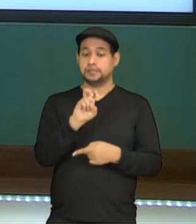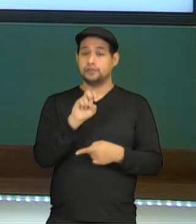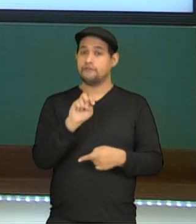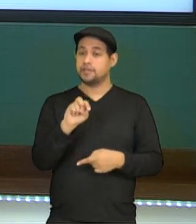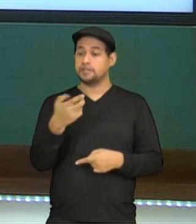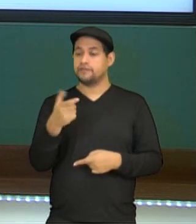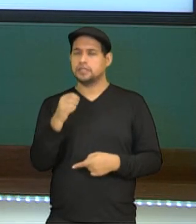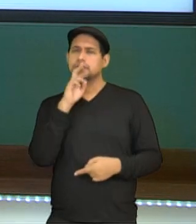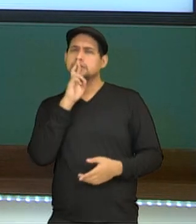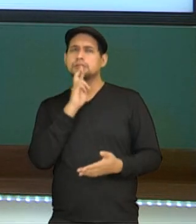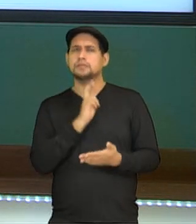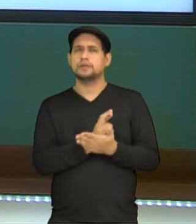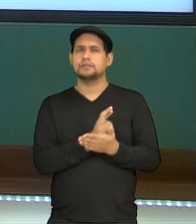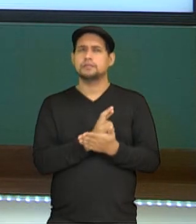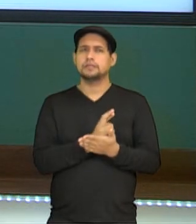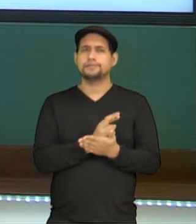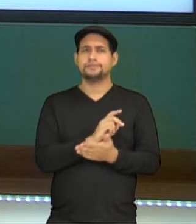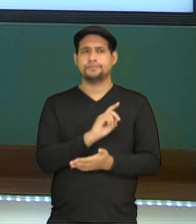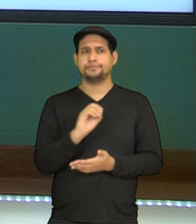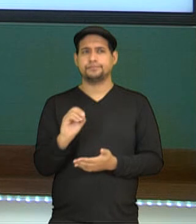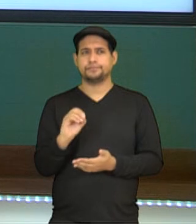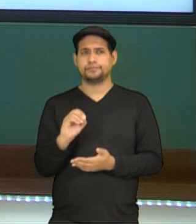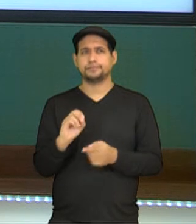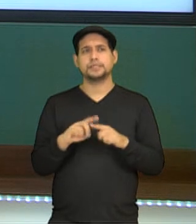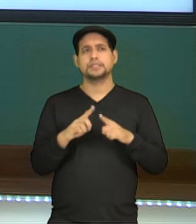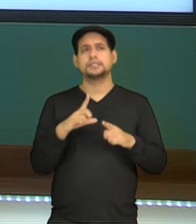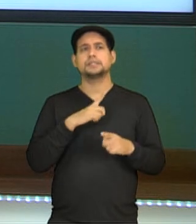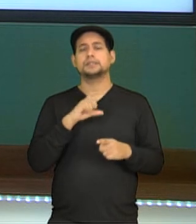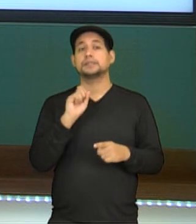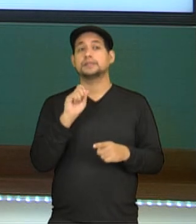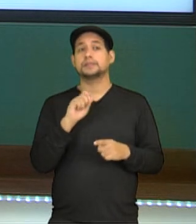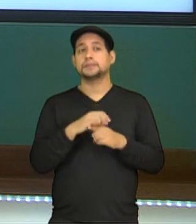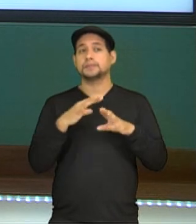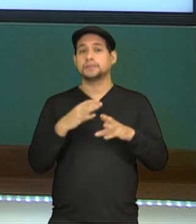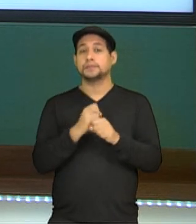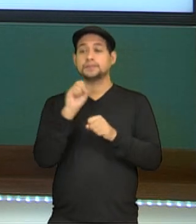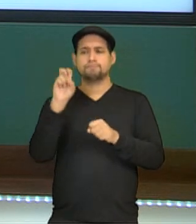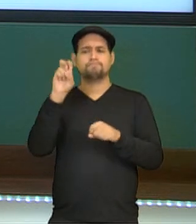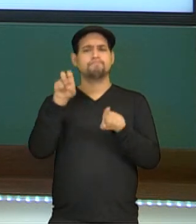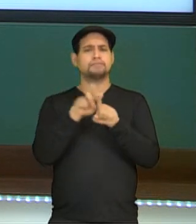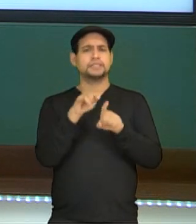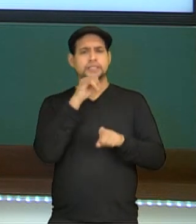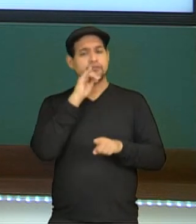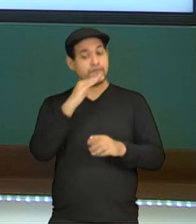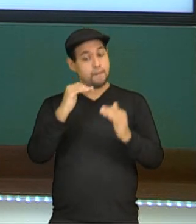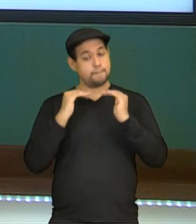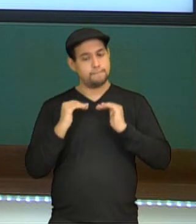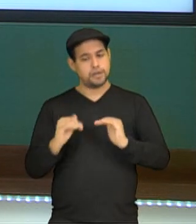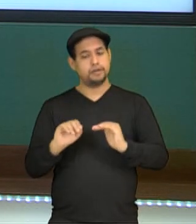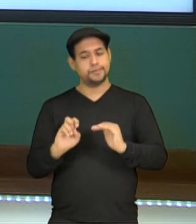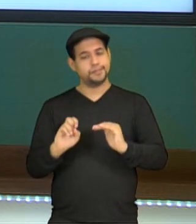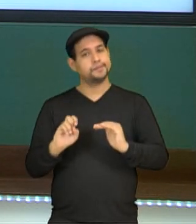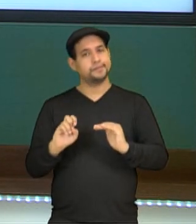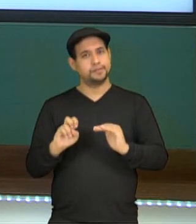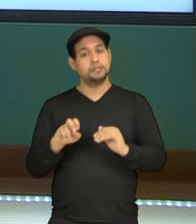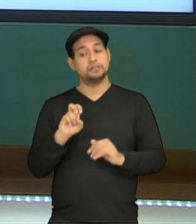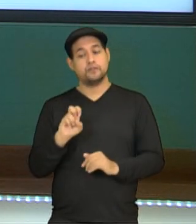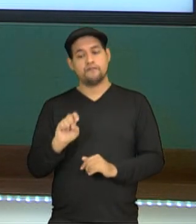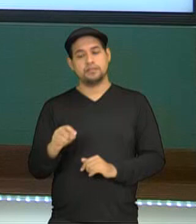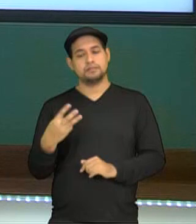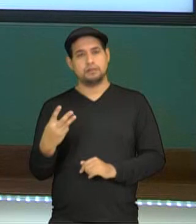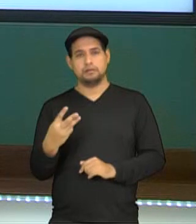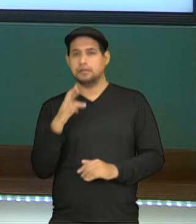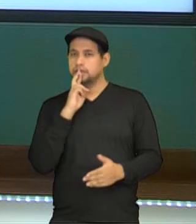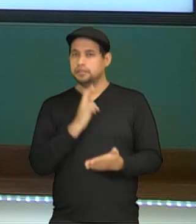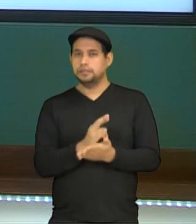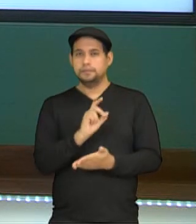20, que é 100, né? E temos ali que multiplicar em cima também. Se eu multipliquei embaixo por 5, 5 vezes